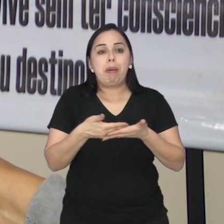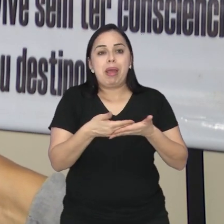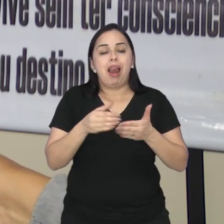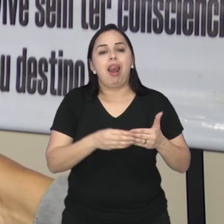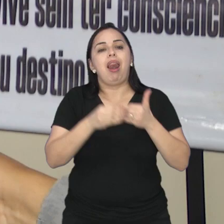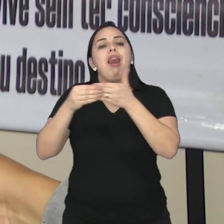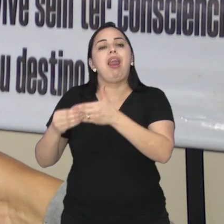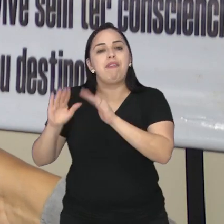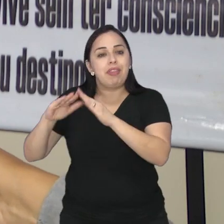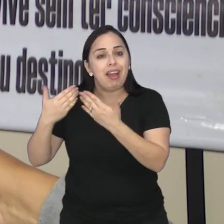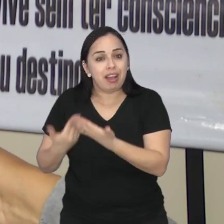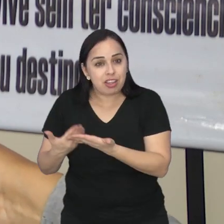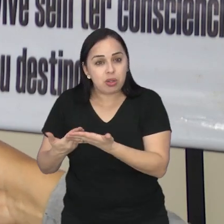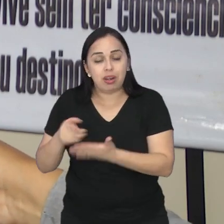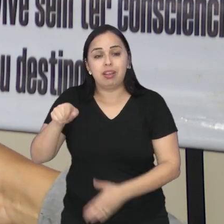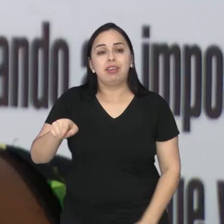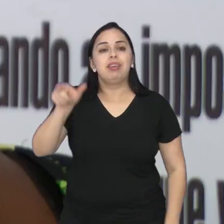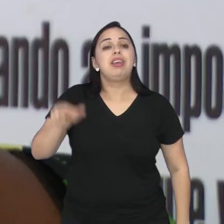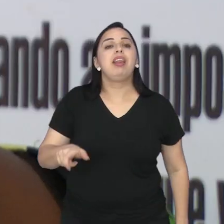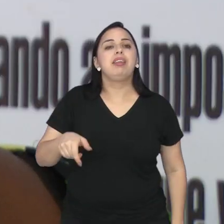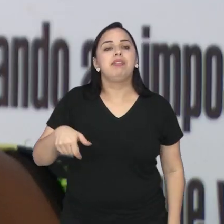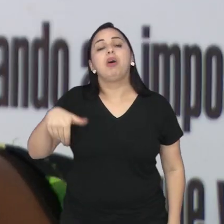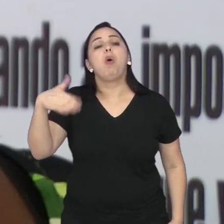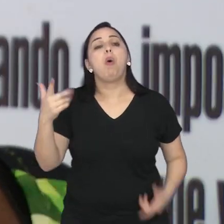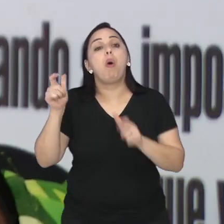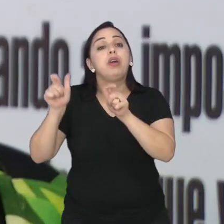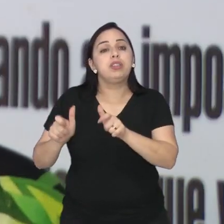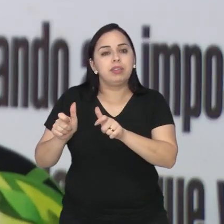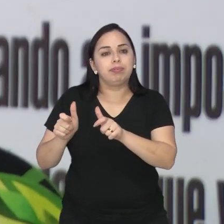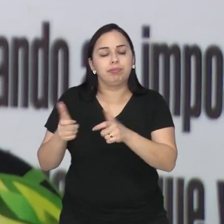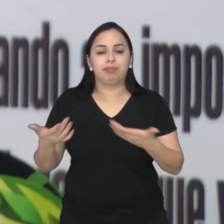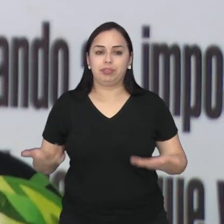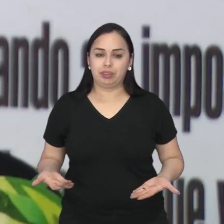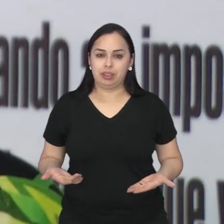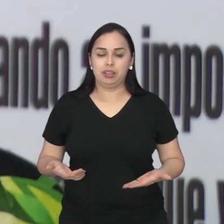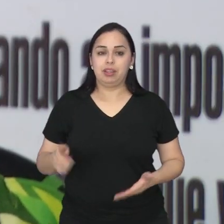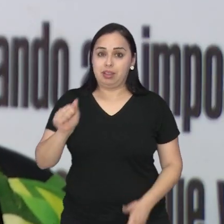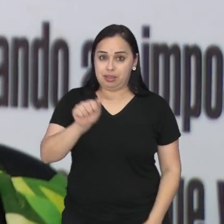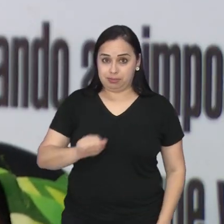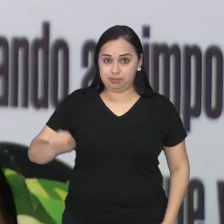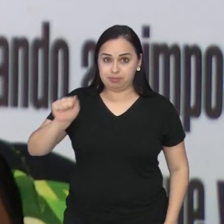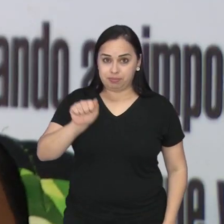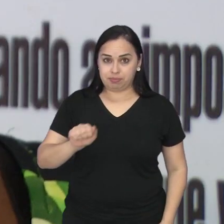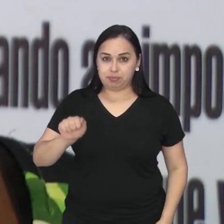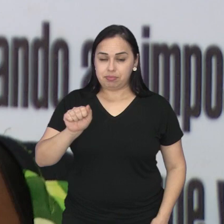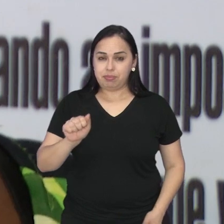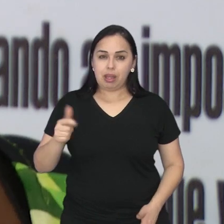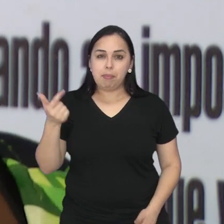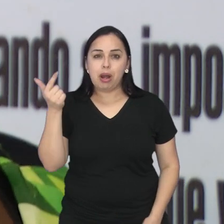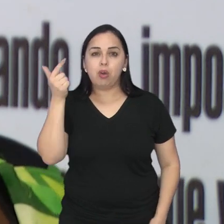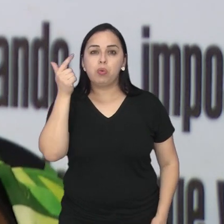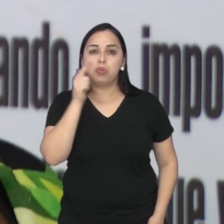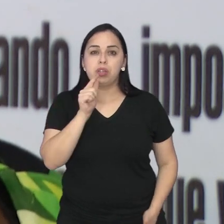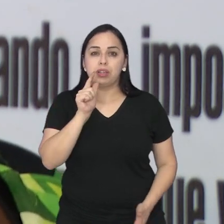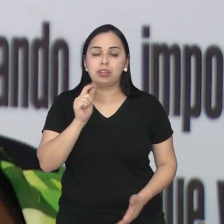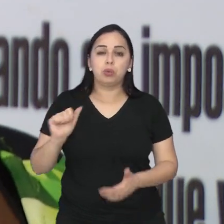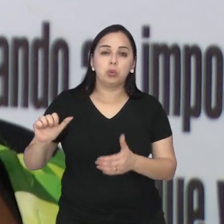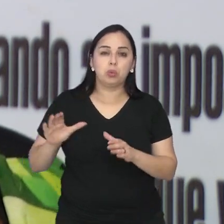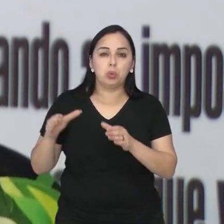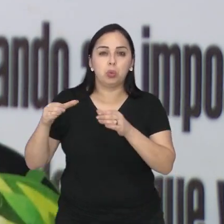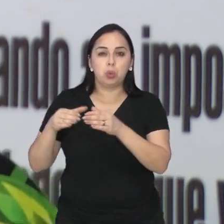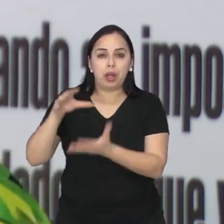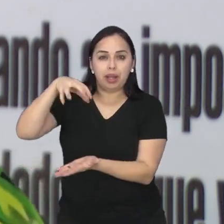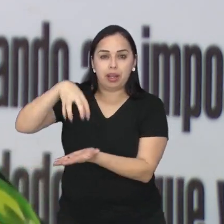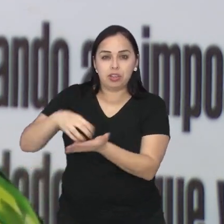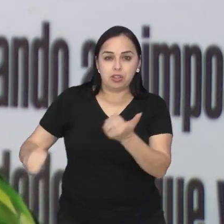você leva para a creche. E eles? Fica onde? A principal luta das entidades, como a Abradem, da Gilmara, é para conseguir um centro